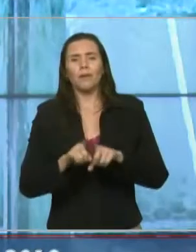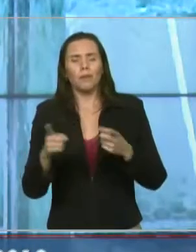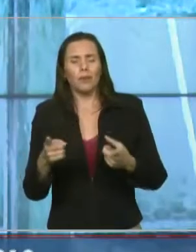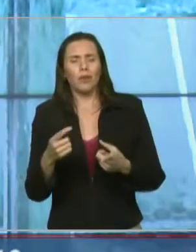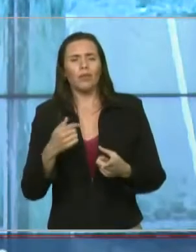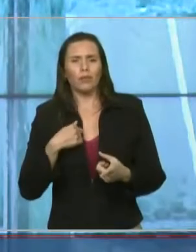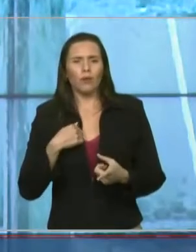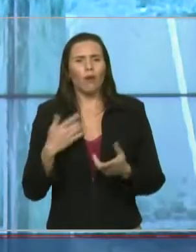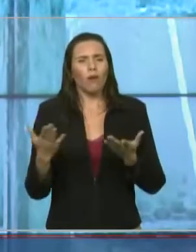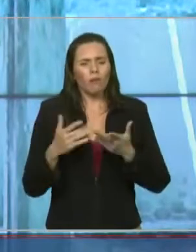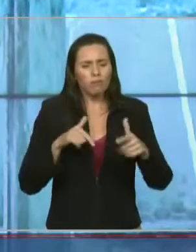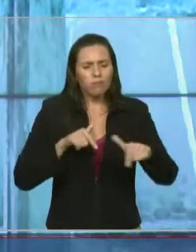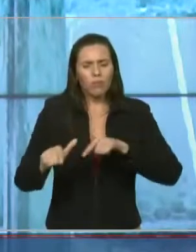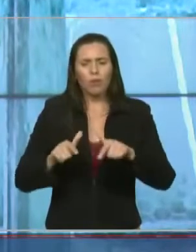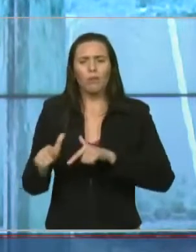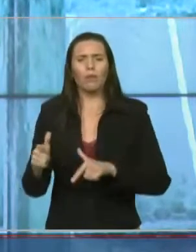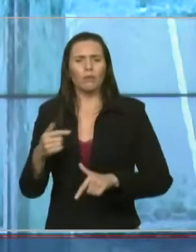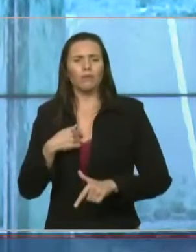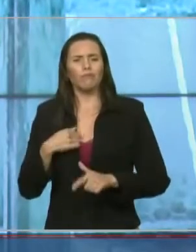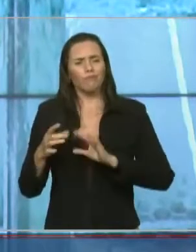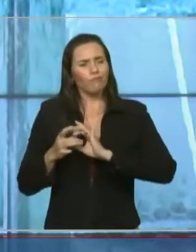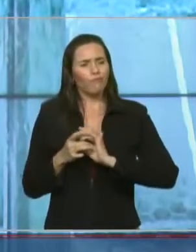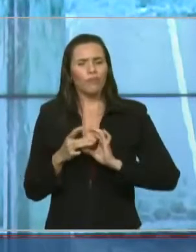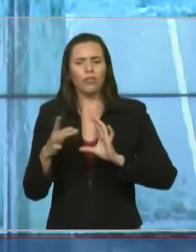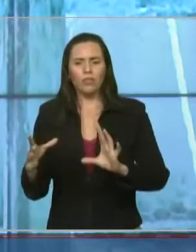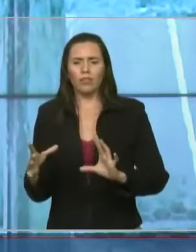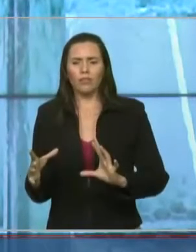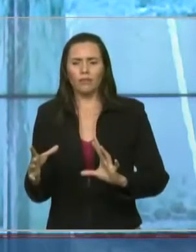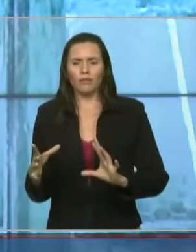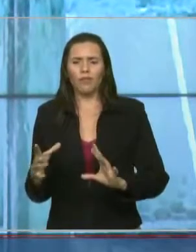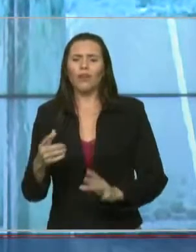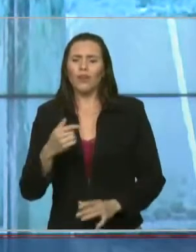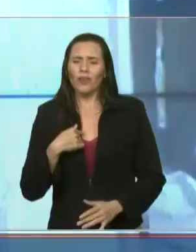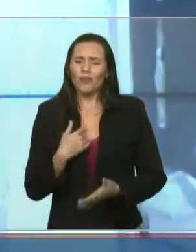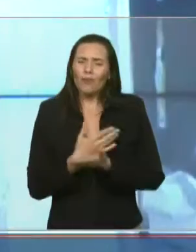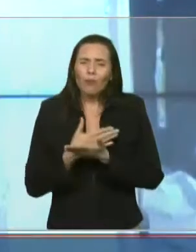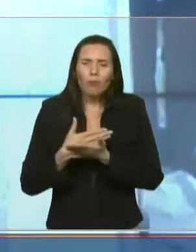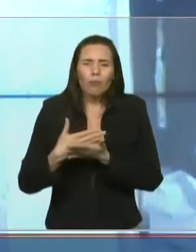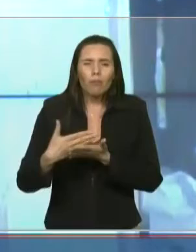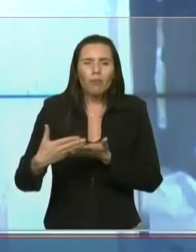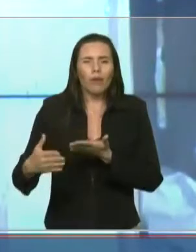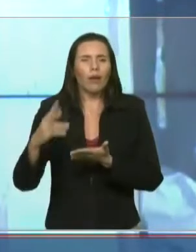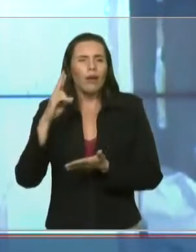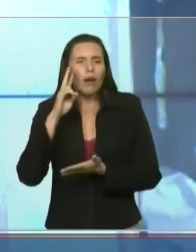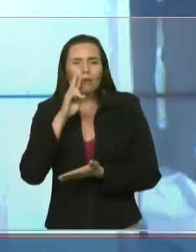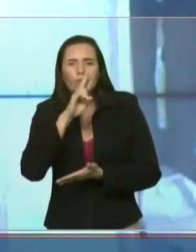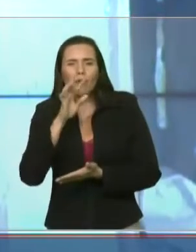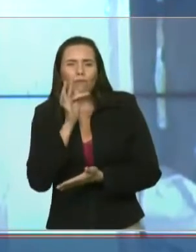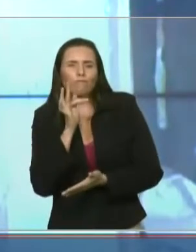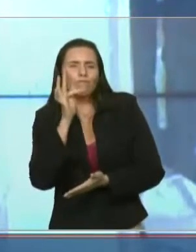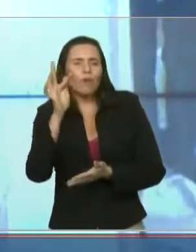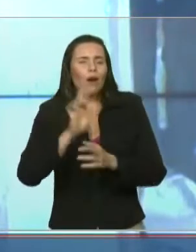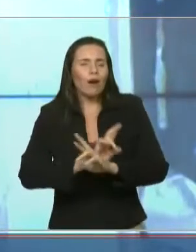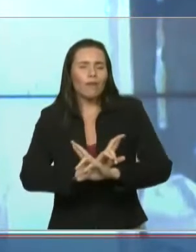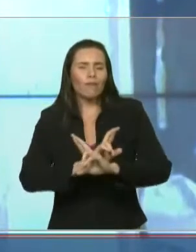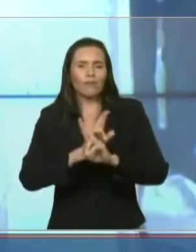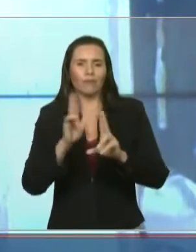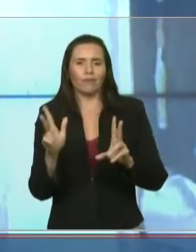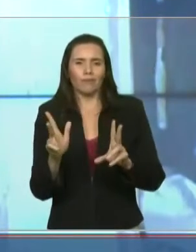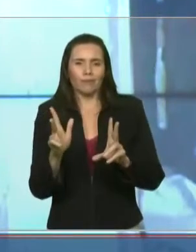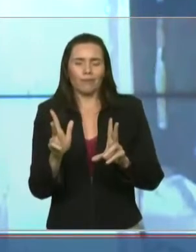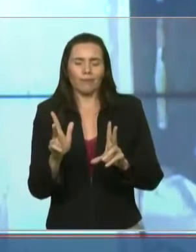autonomia e agora sou uma pequena empreendedora. As políticas públicas, no caso que a gente